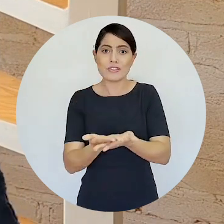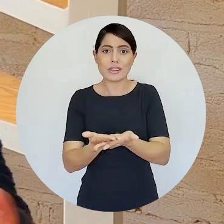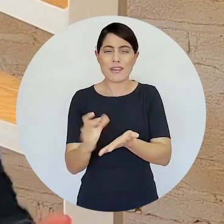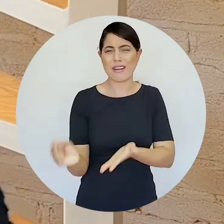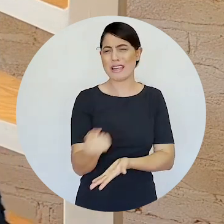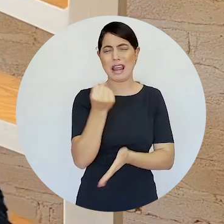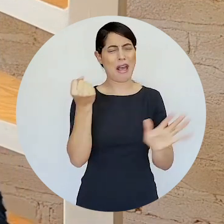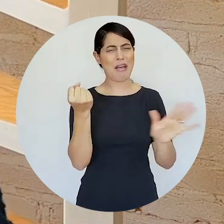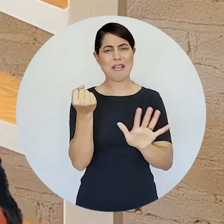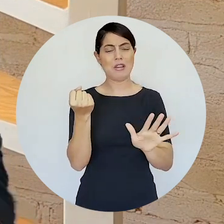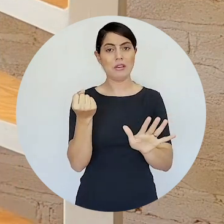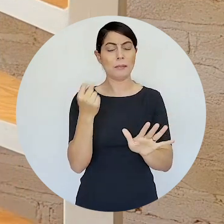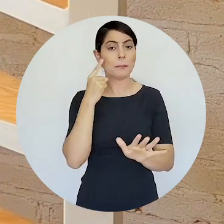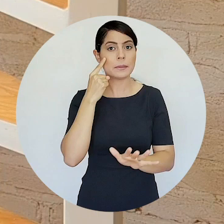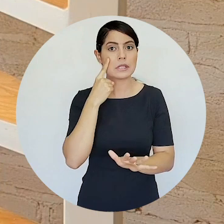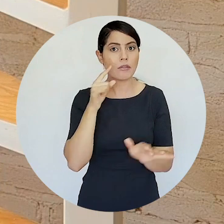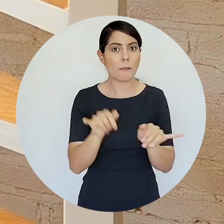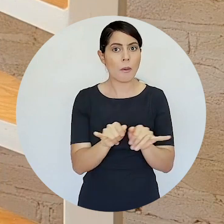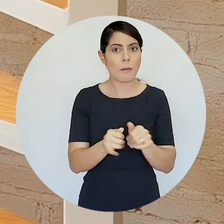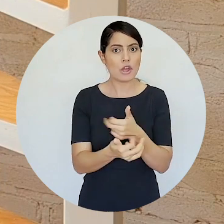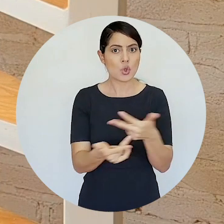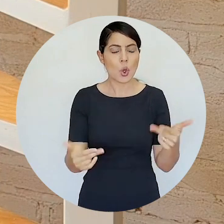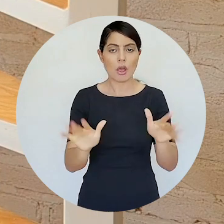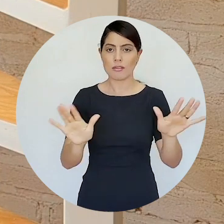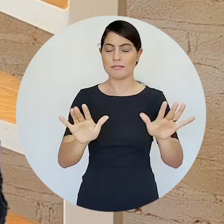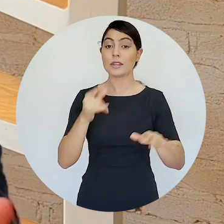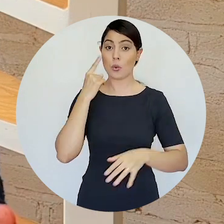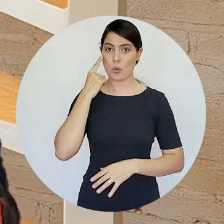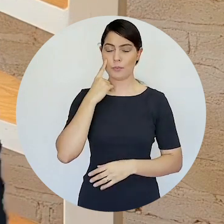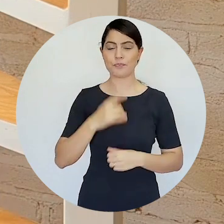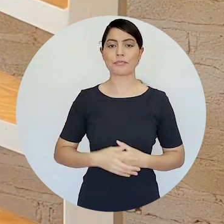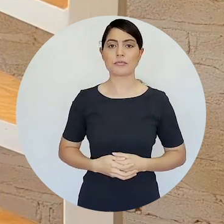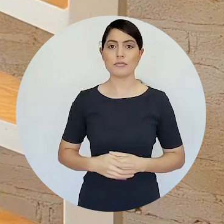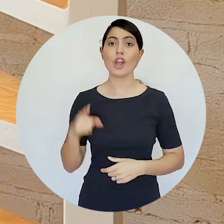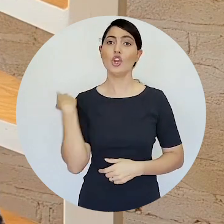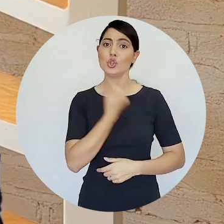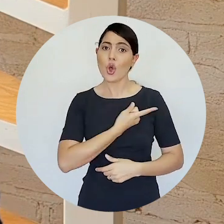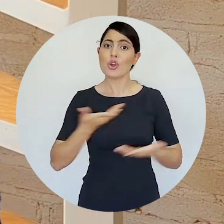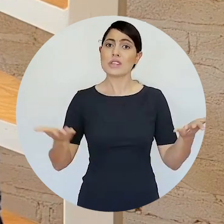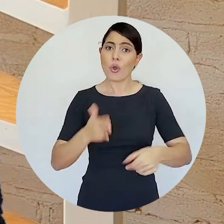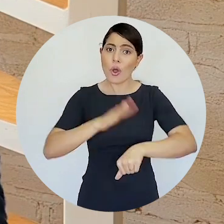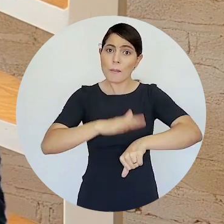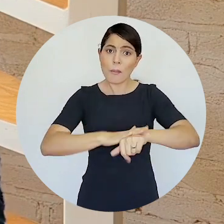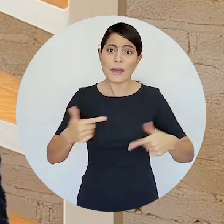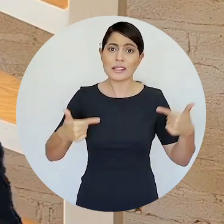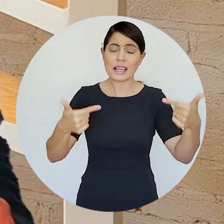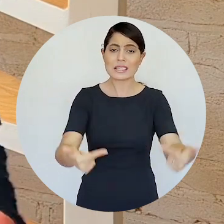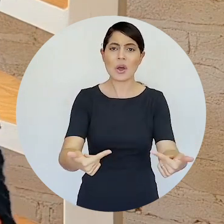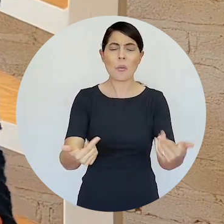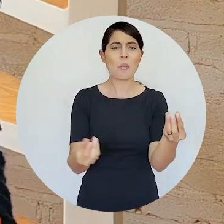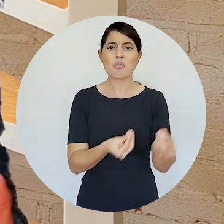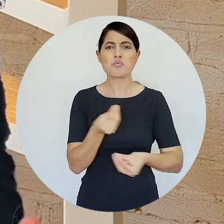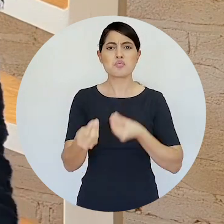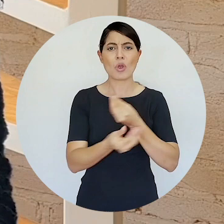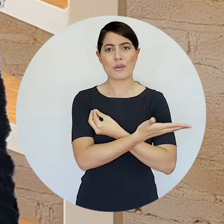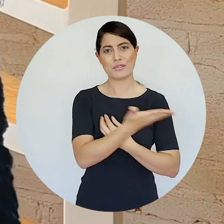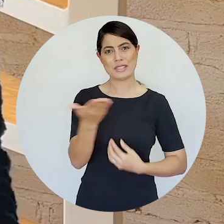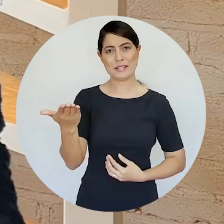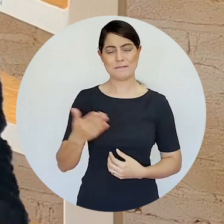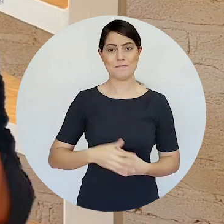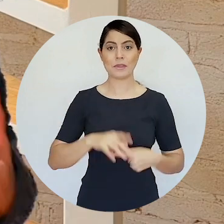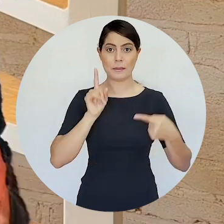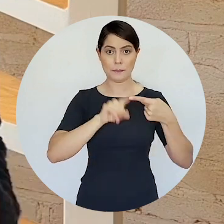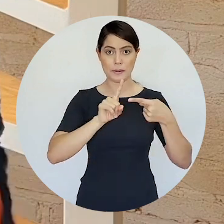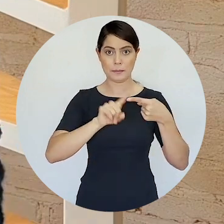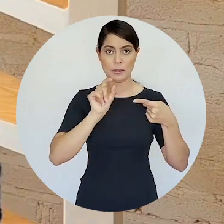pessoas não acreditavam que podia ser tão grave assim. Então eu estou aqui hoje para falar para vocês o seguinte: vamos agir agora. E o que